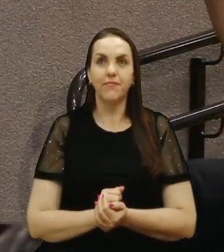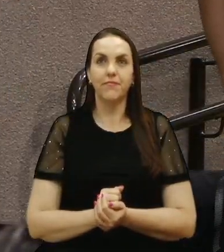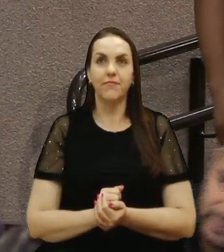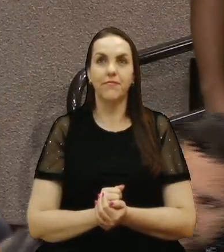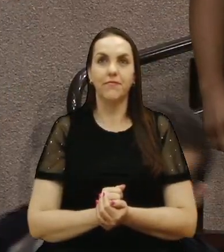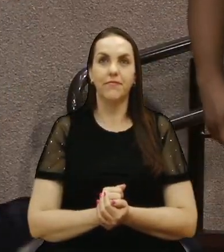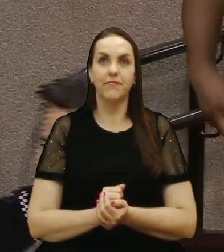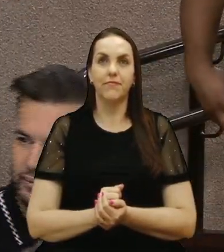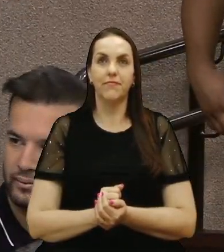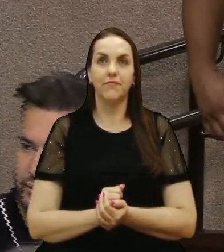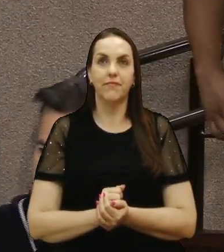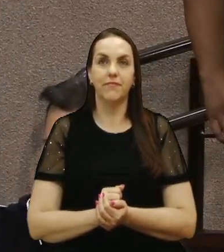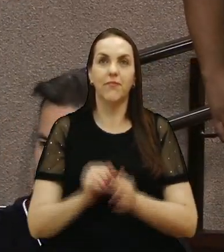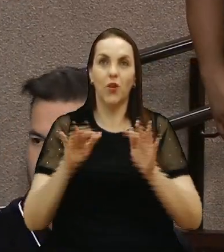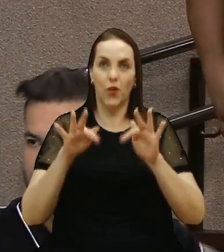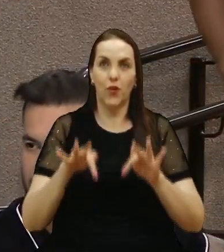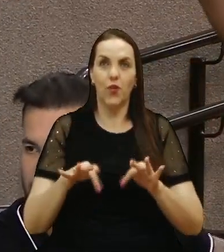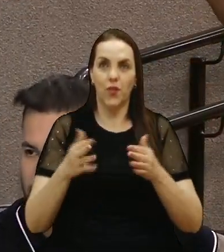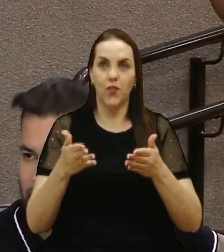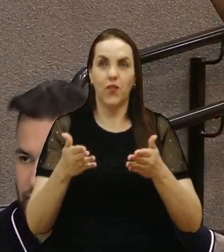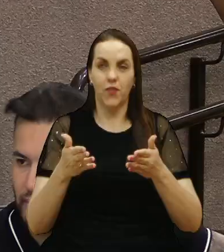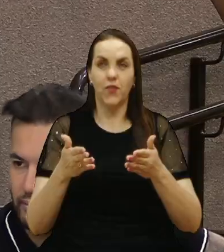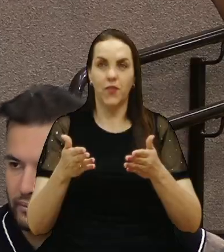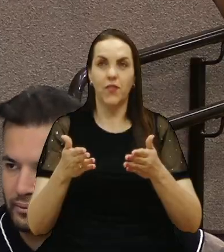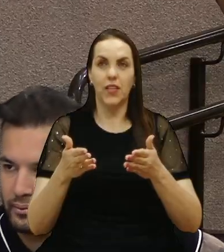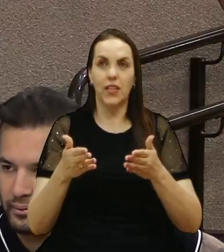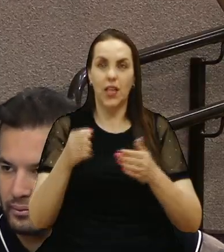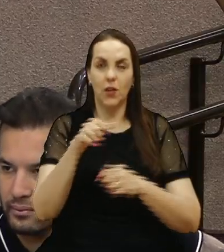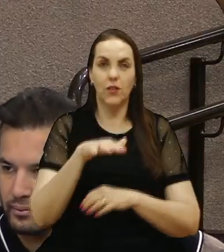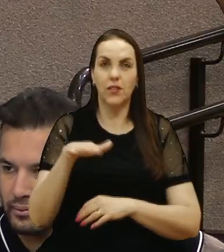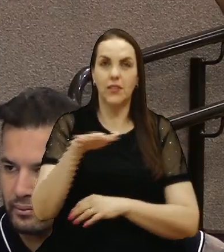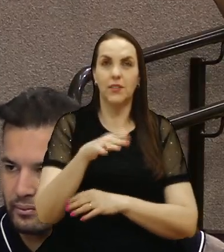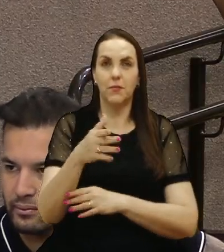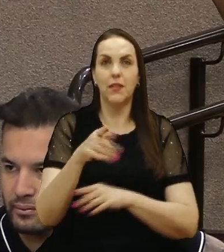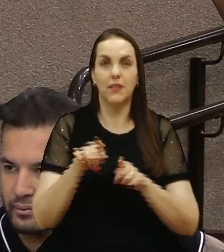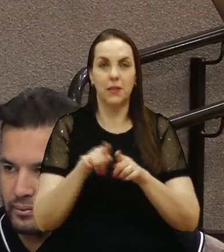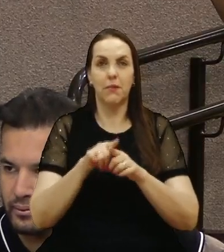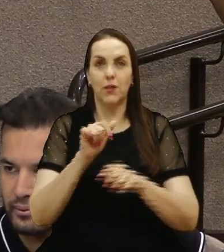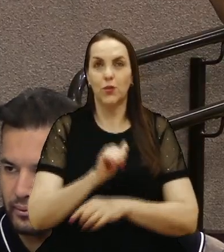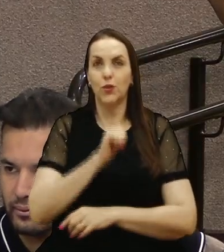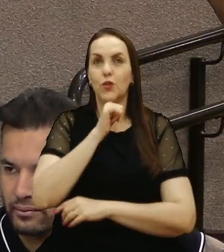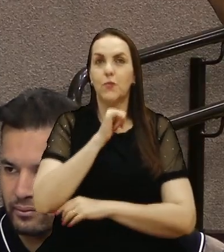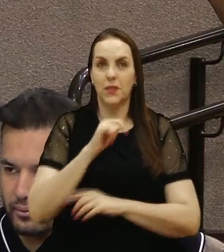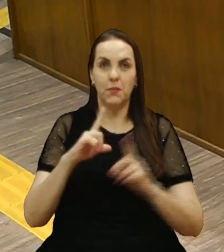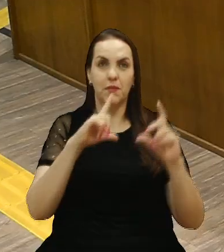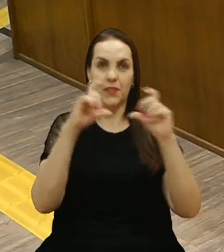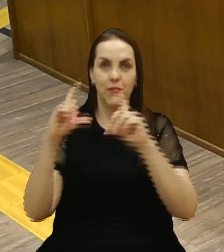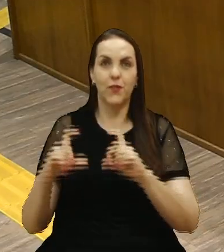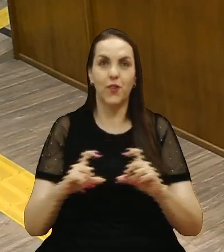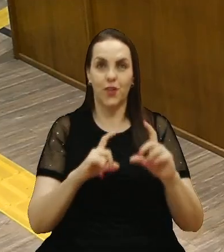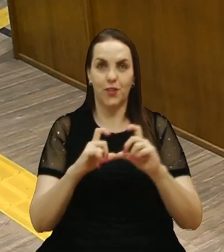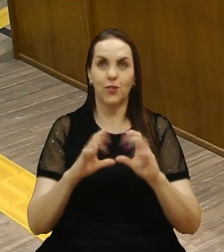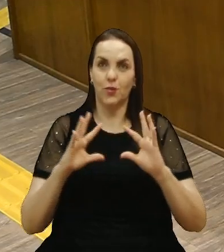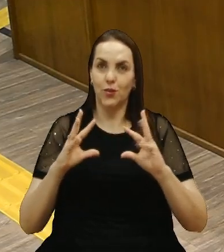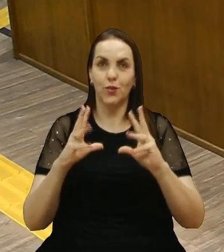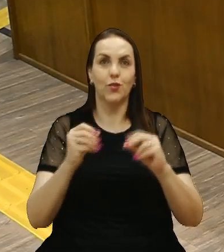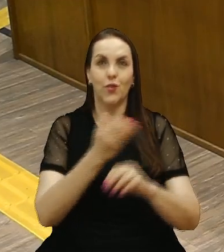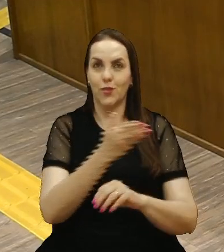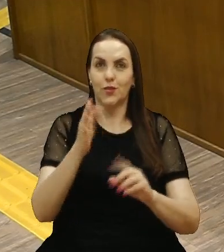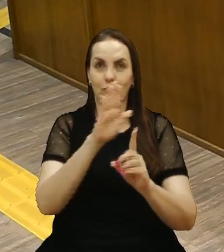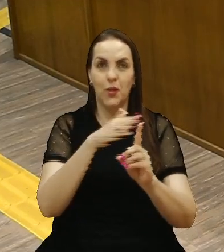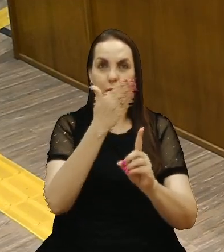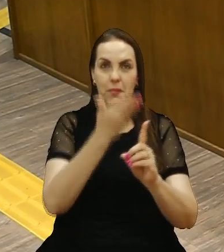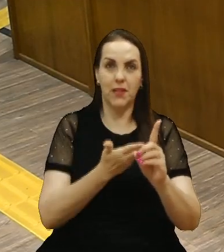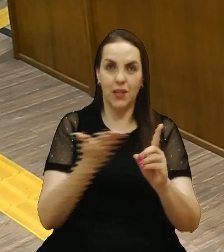ao findar desse espaço, nós vamos suspender a sessão para fazer fotos com todos os homenageados